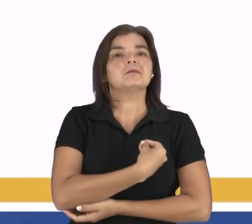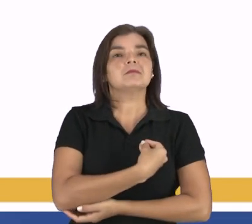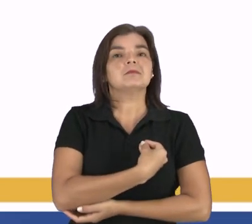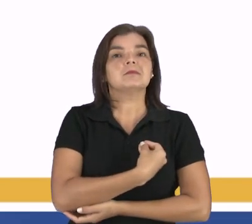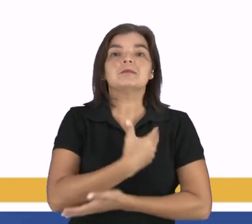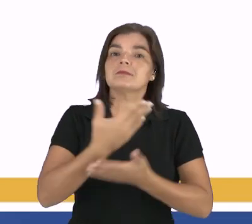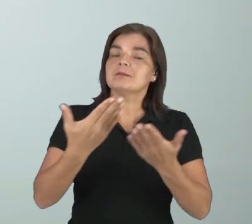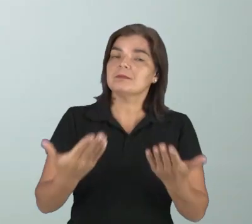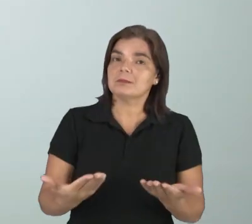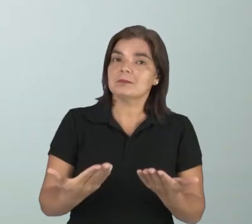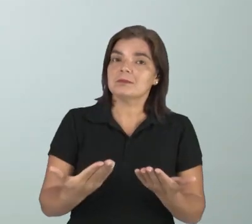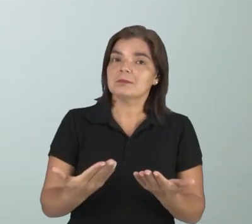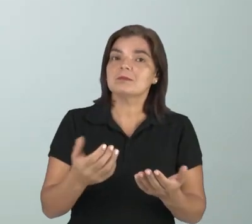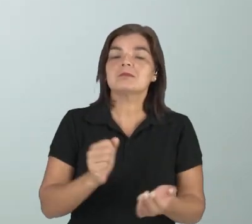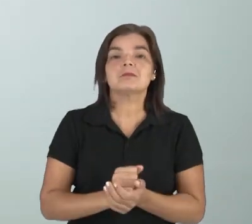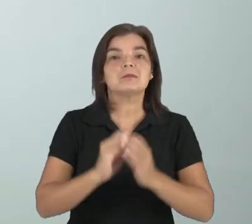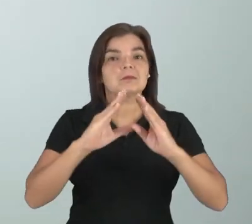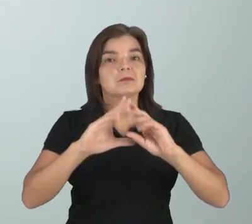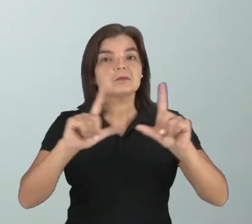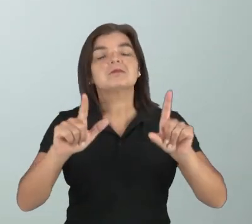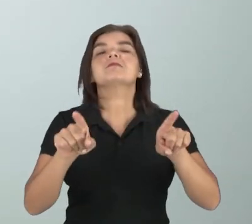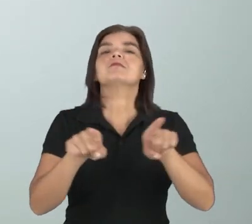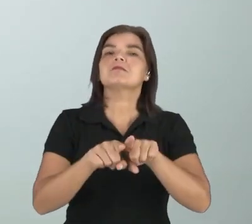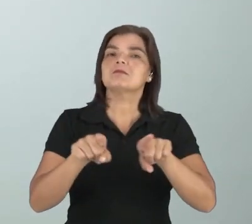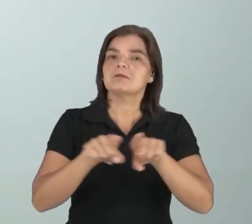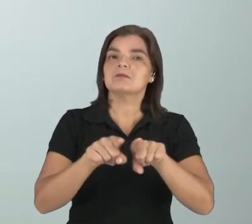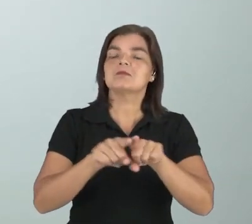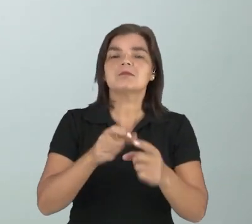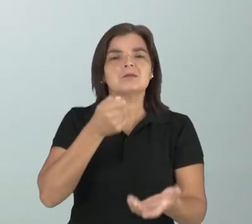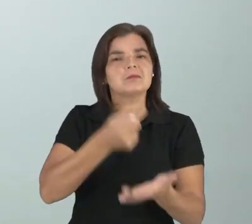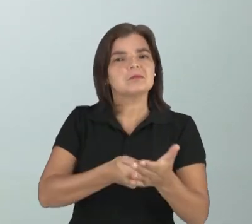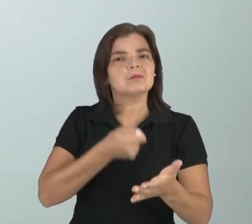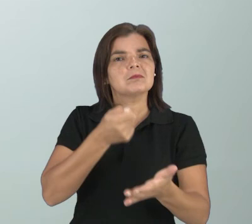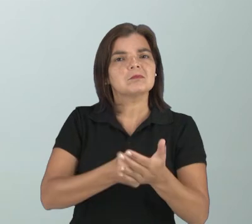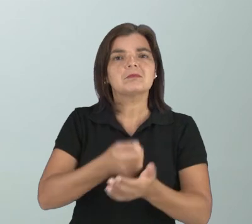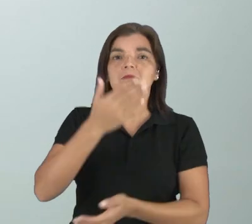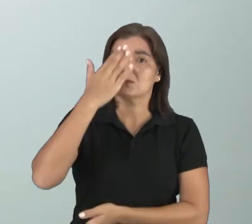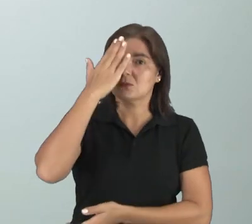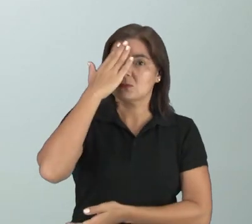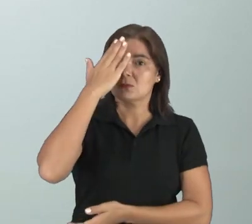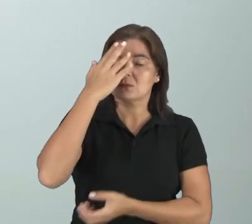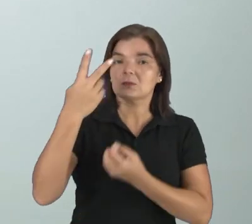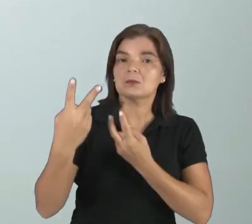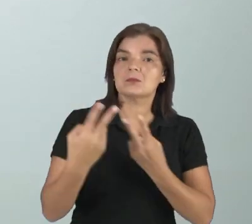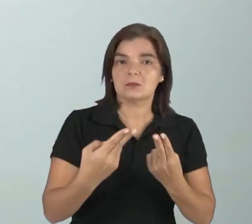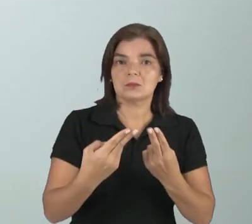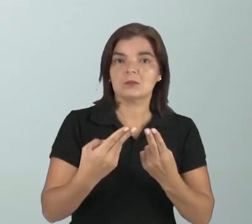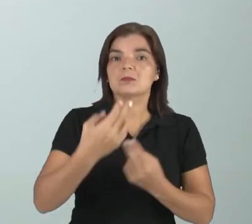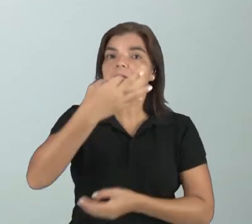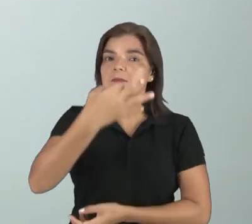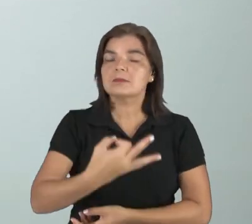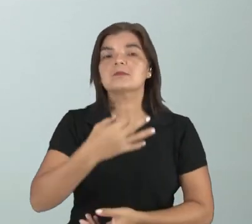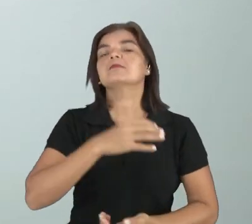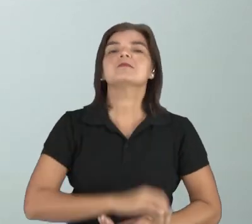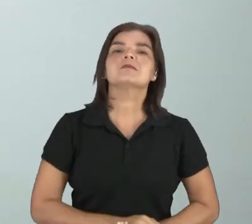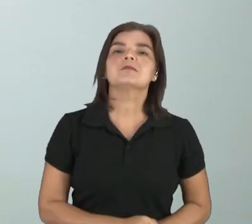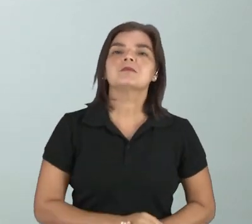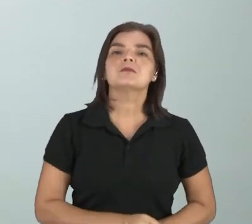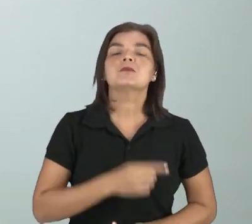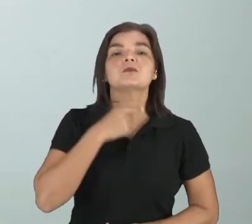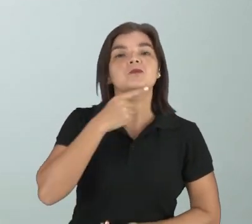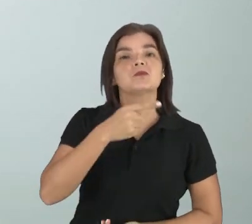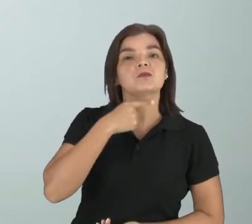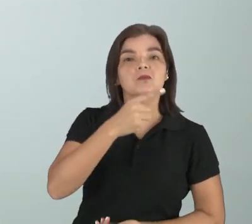aqui. Entretanto, de uma forma objetiva, também nos cobra que entendamos da mesma forma, certo?